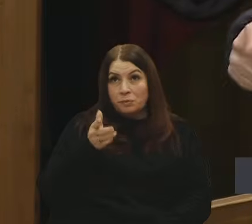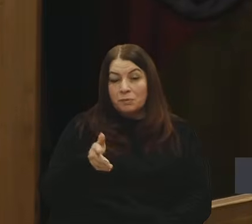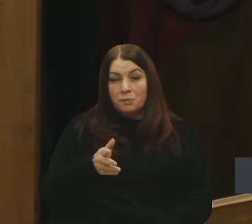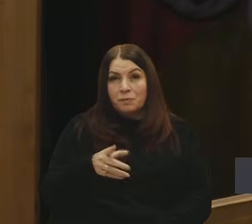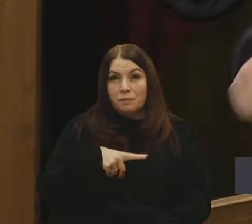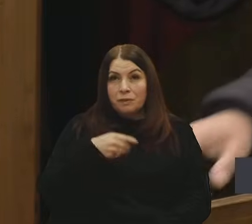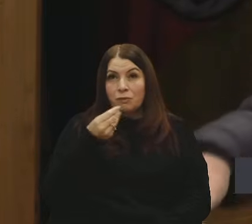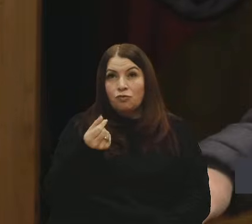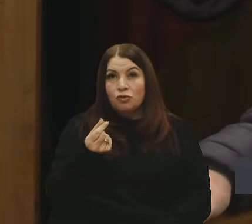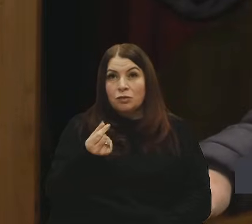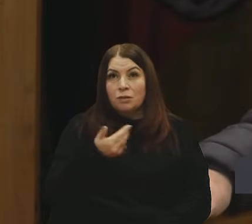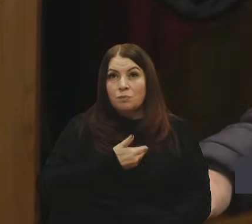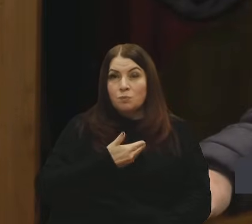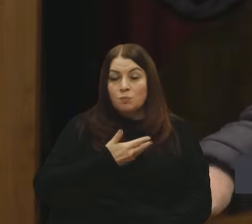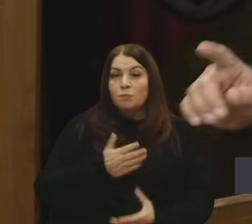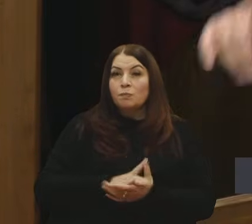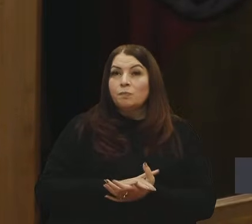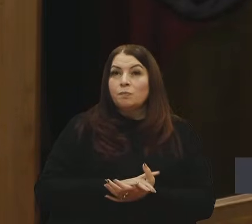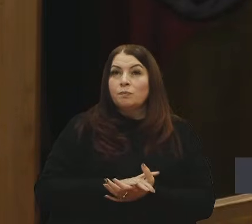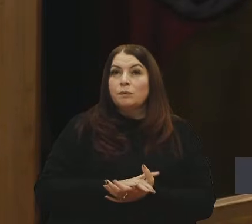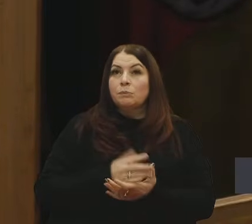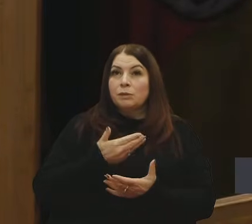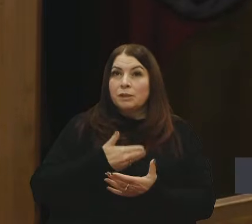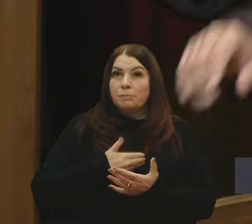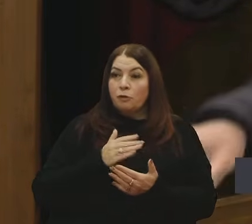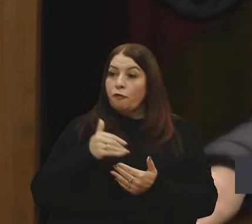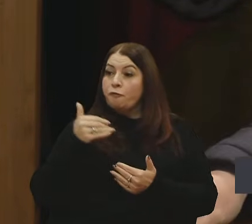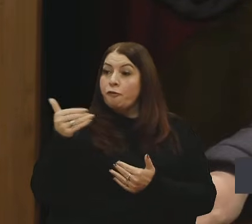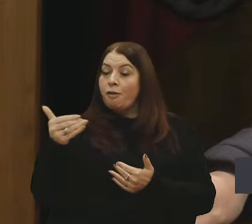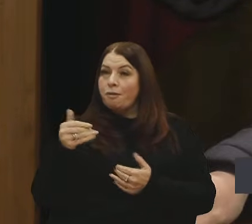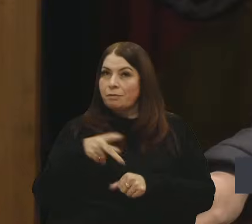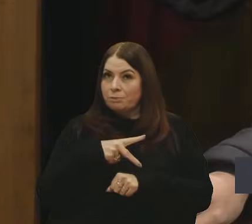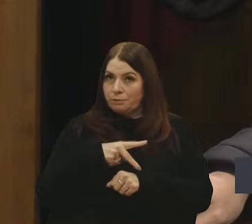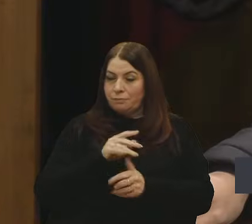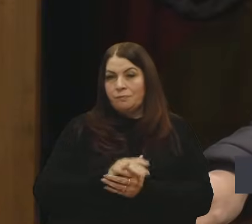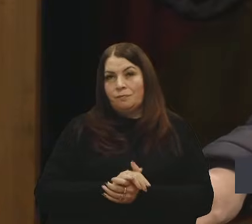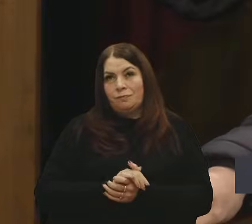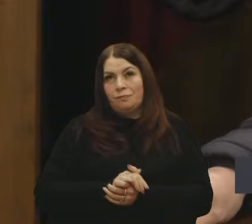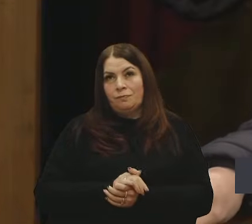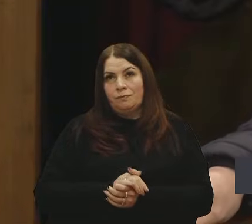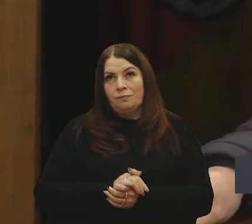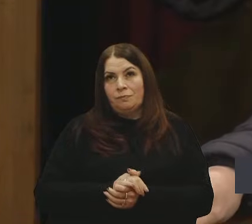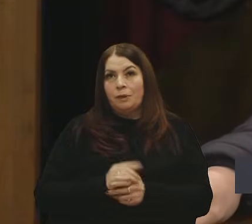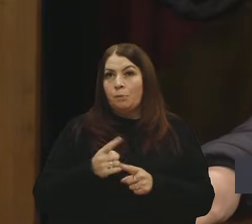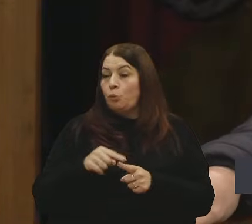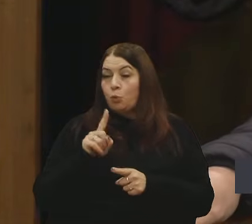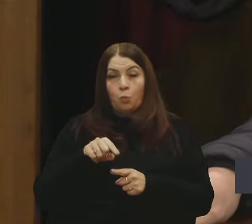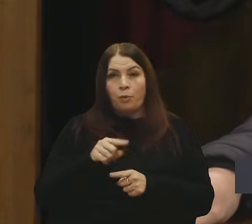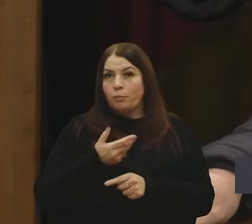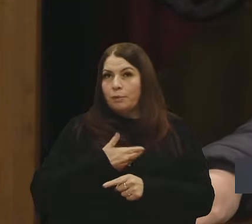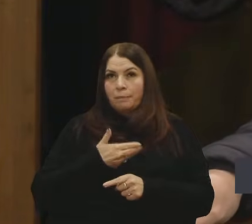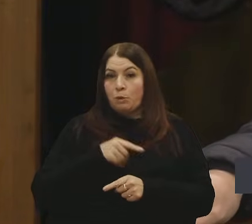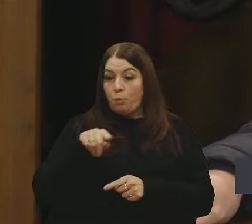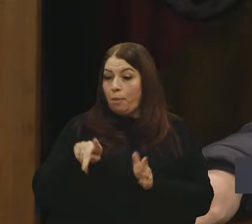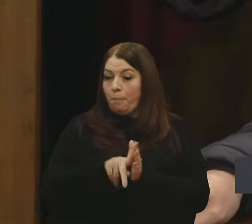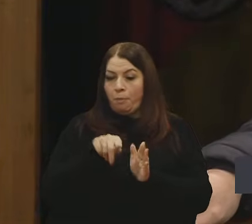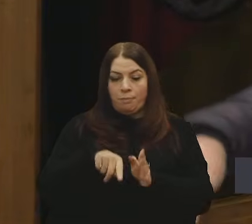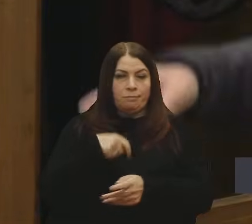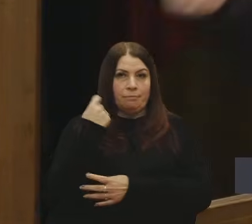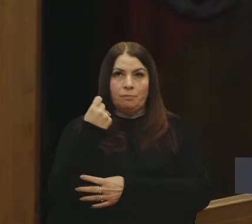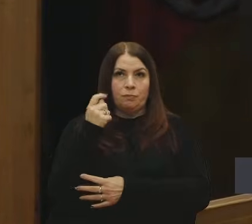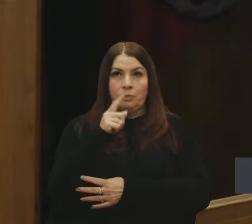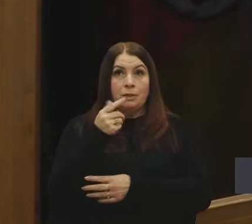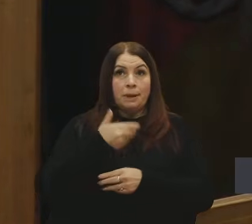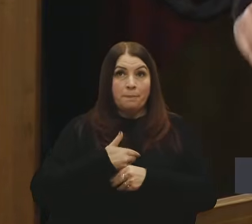dar dinheiro para os amigos. E para os amigos de fora. Porque não é nem os amigos do Rio Grande do Sul.